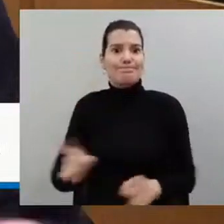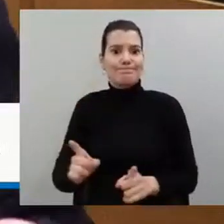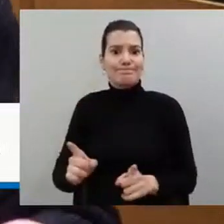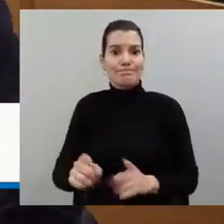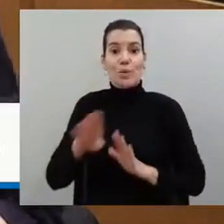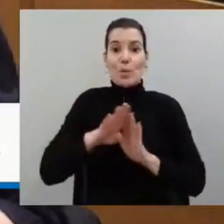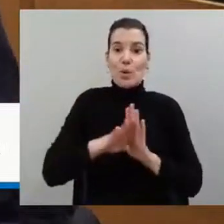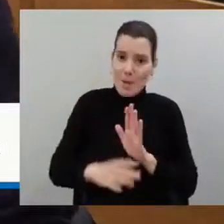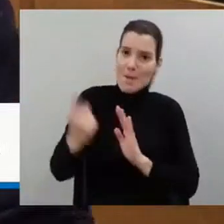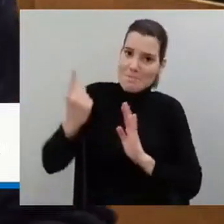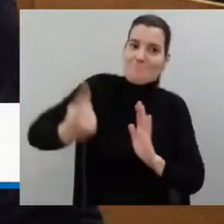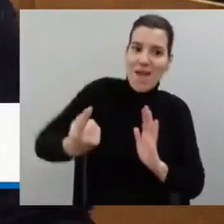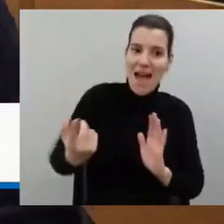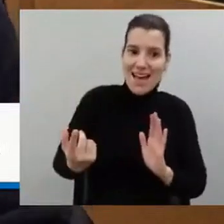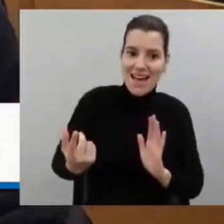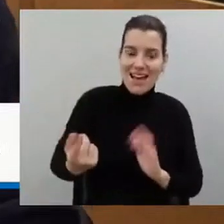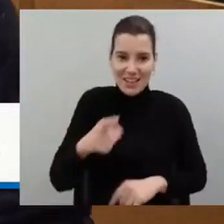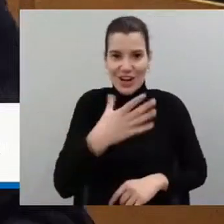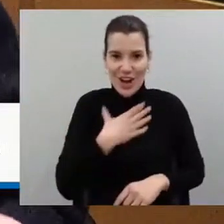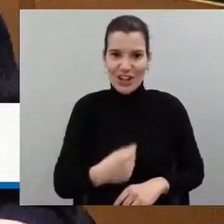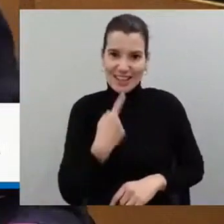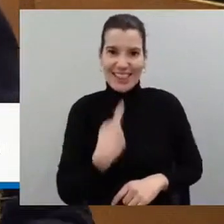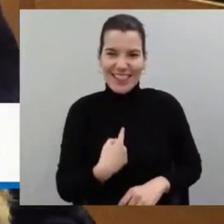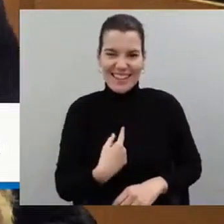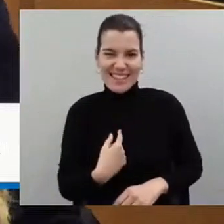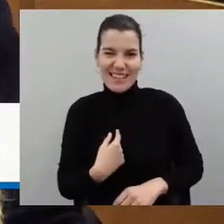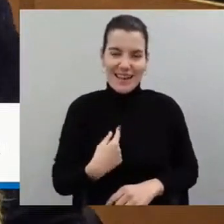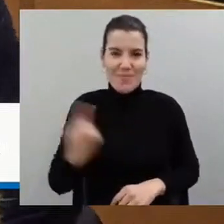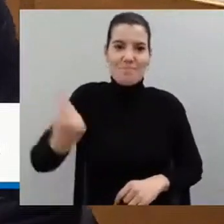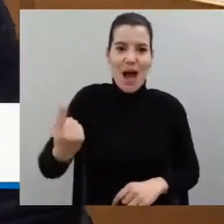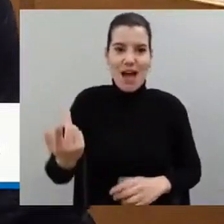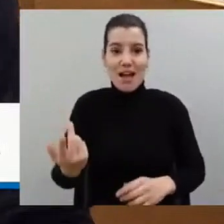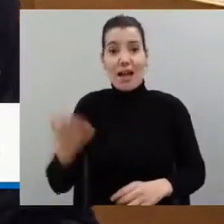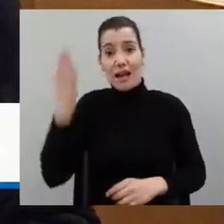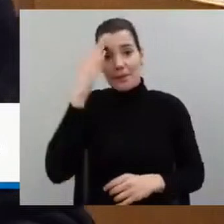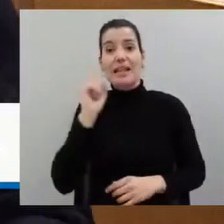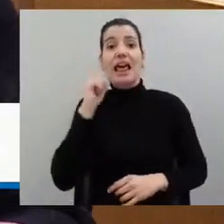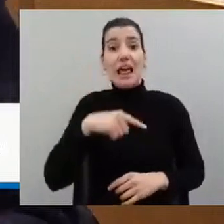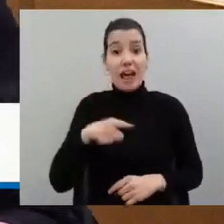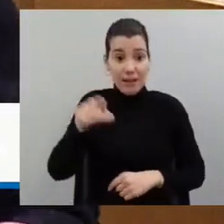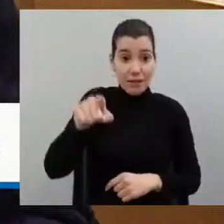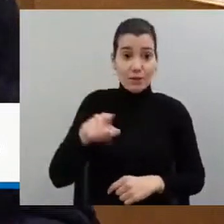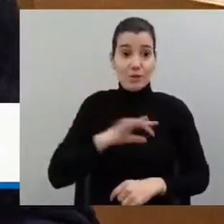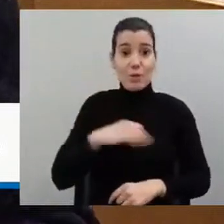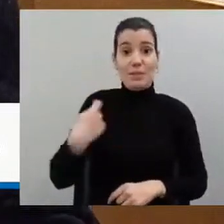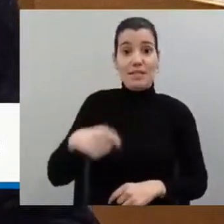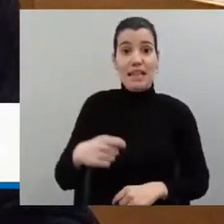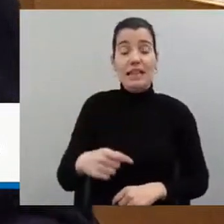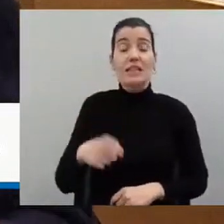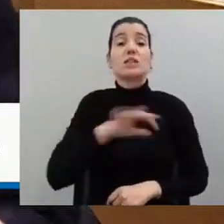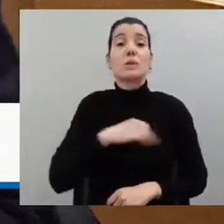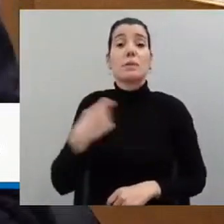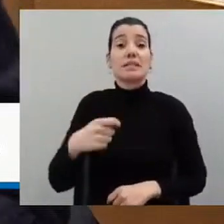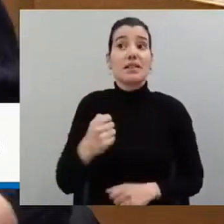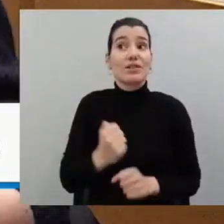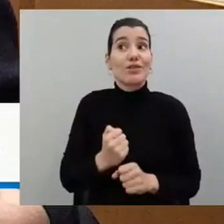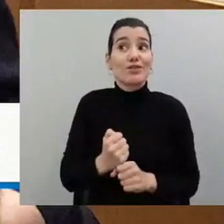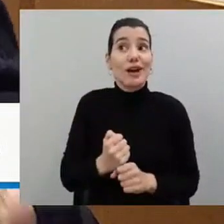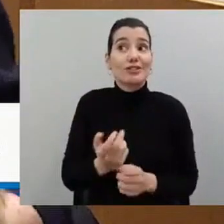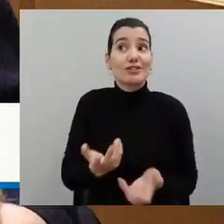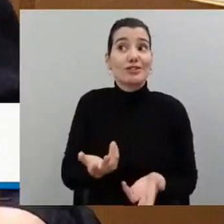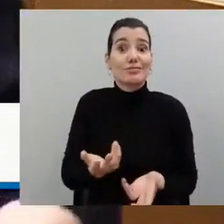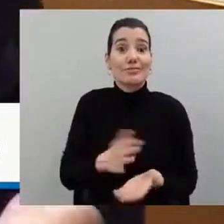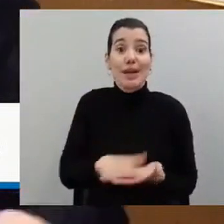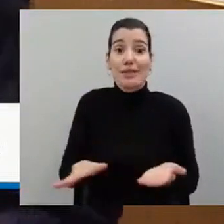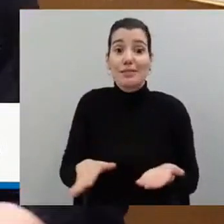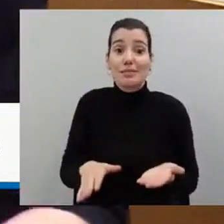o Sr. Presidente gosta tantas vezes de abanar esse papão. Quem tem capacidade para fazer isso é o Sr. Presidente, mas o Sr. Presidente em relação a isto não faz nem uma coisa, nem outra, nem o